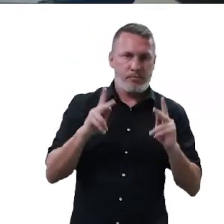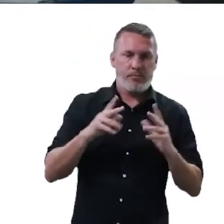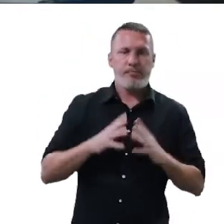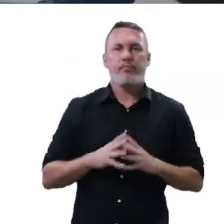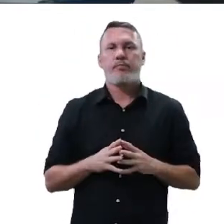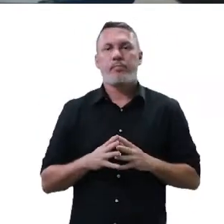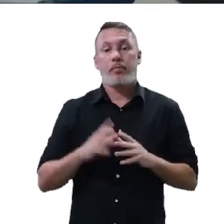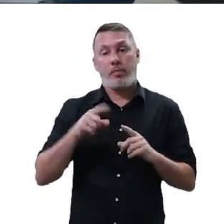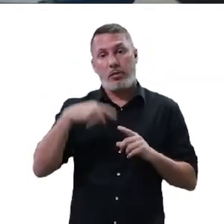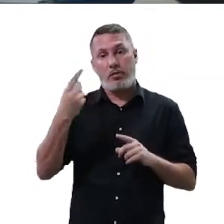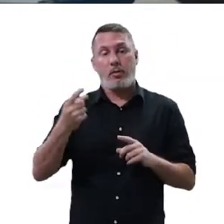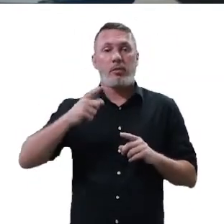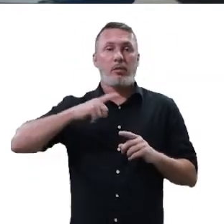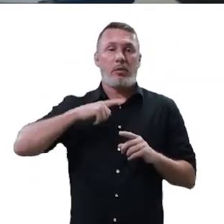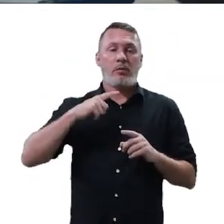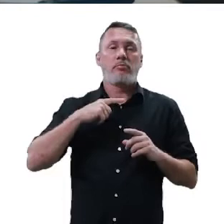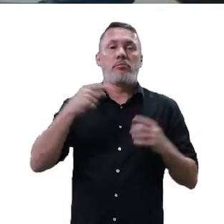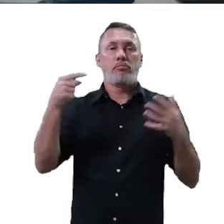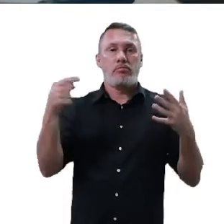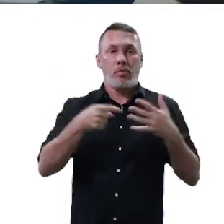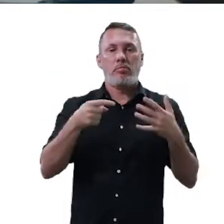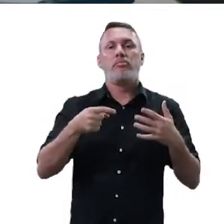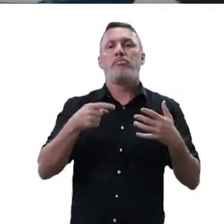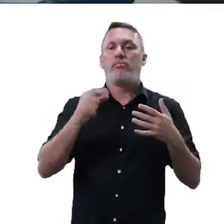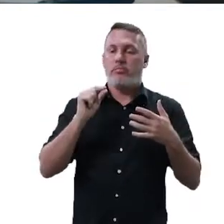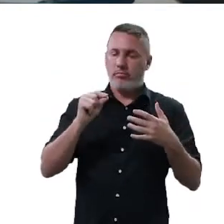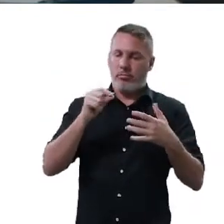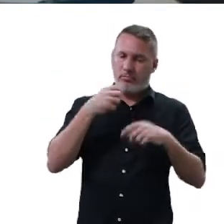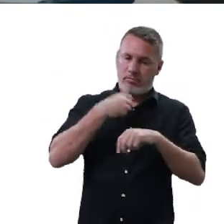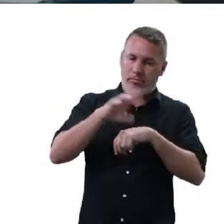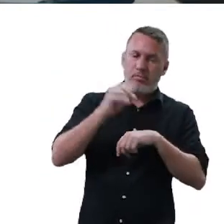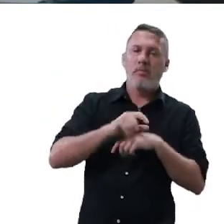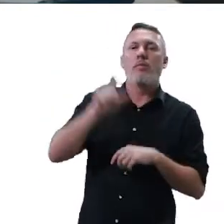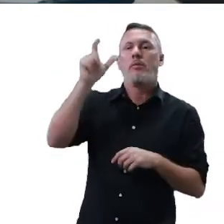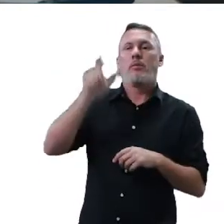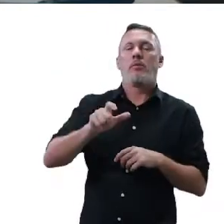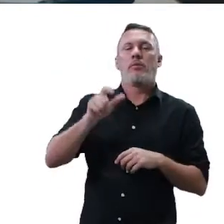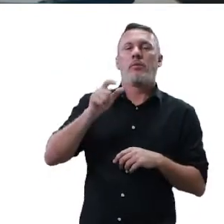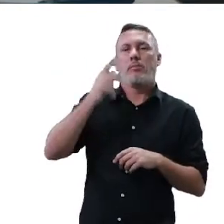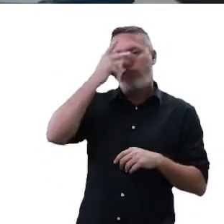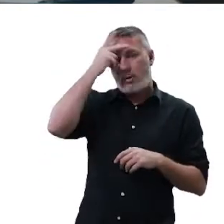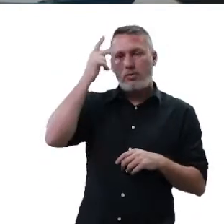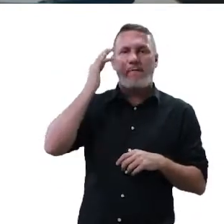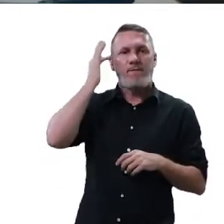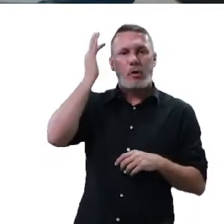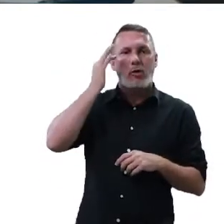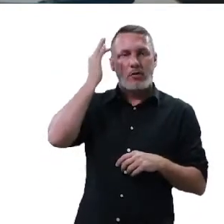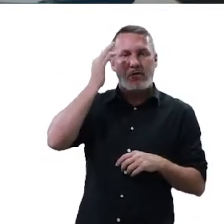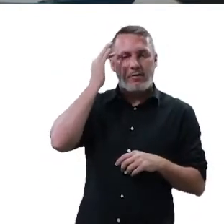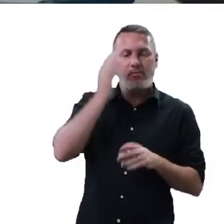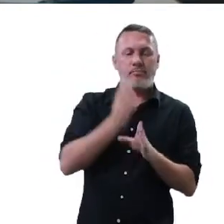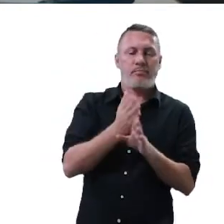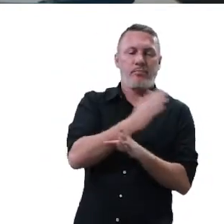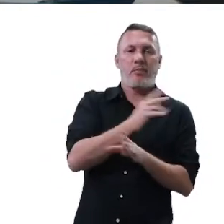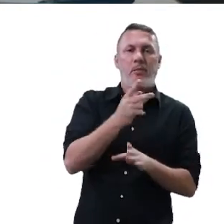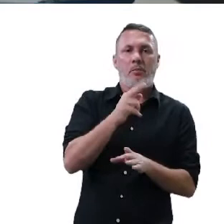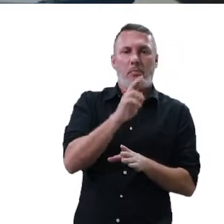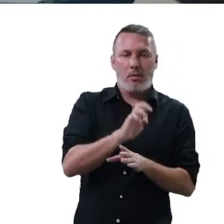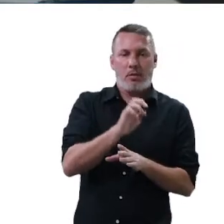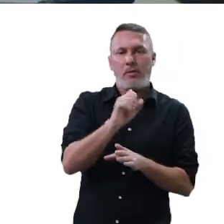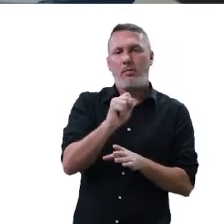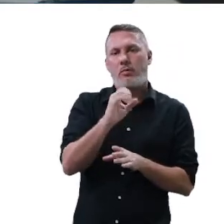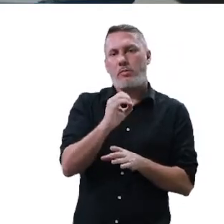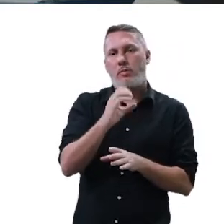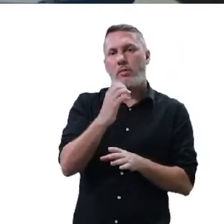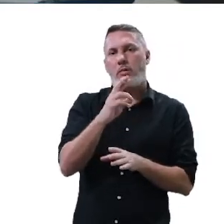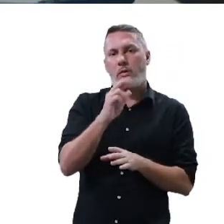entender, correto? E aí, o próximo ponto, então, nós vamos falar sobre eles, os filósofos pré-socráticos. E